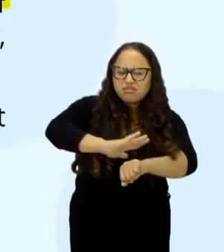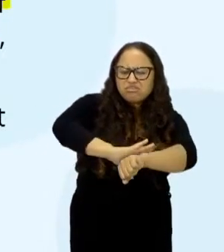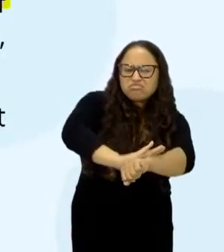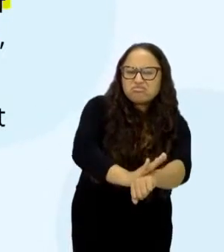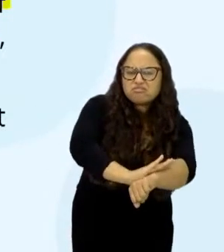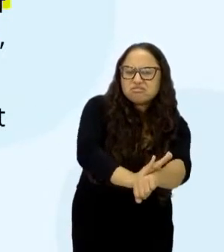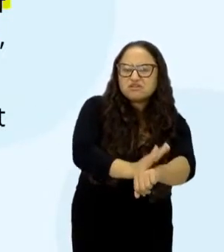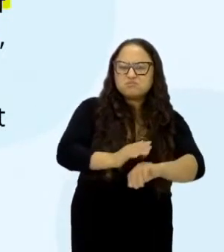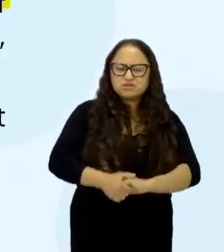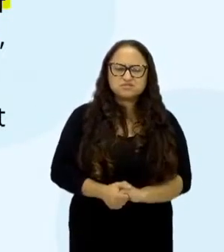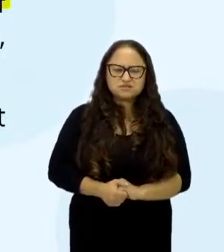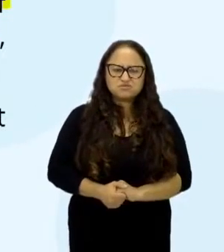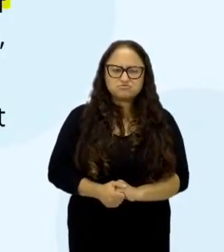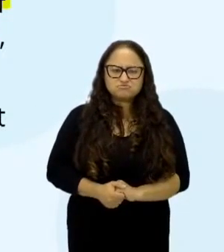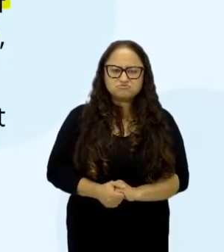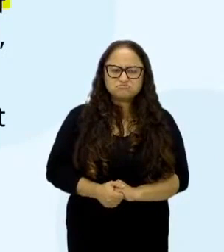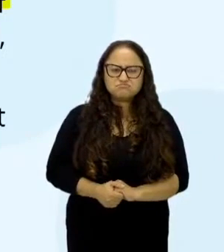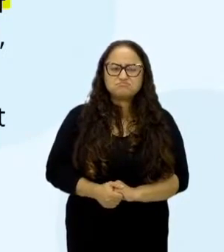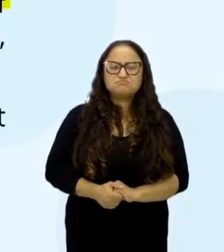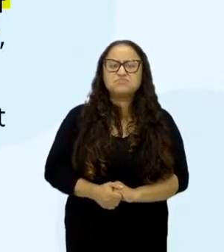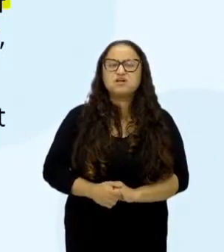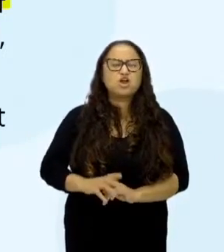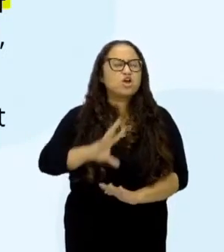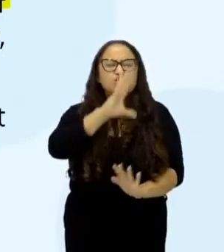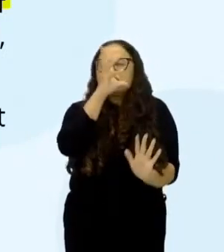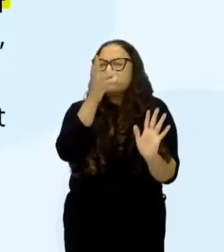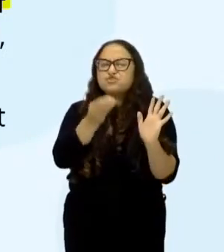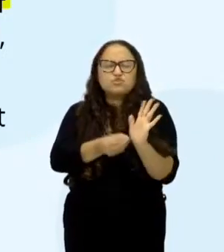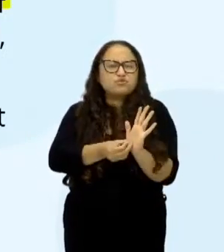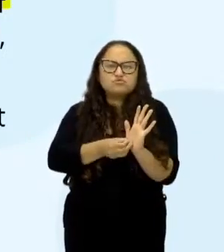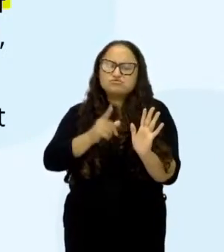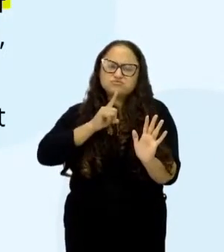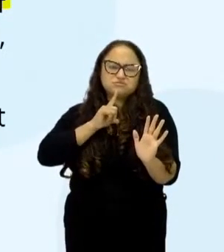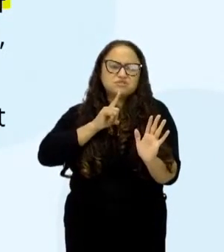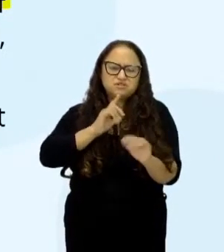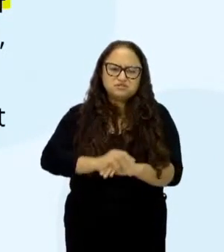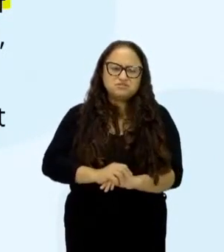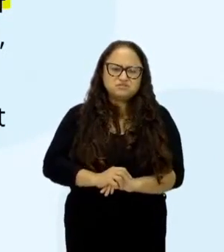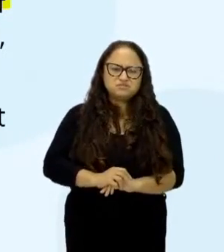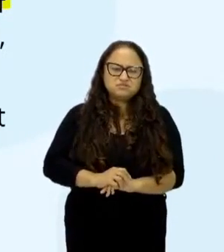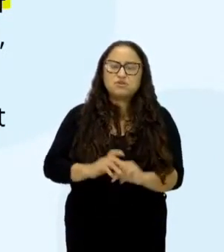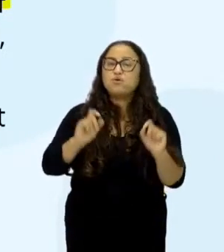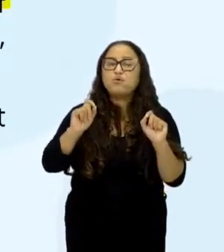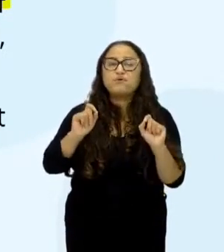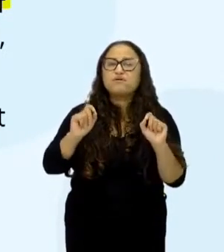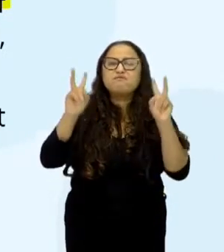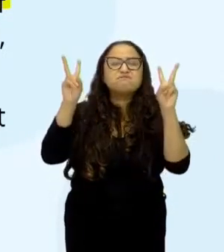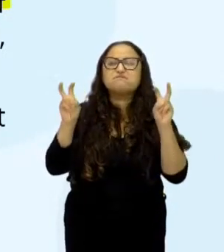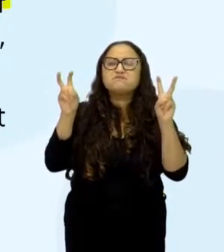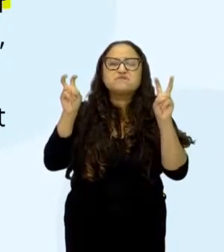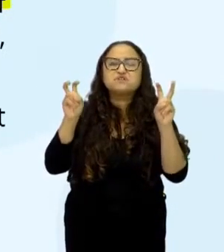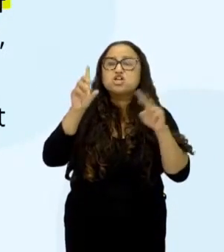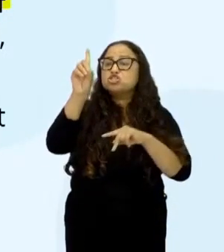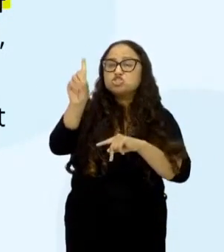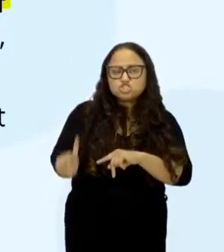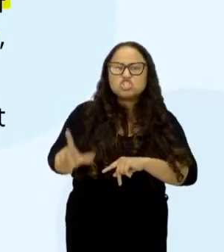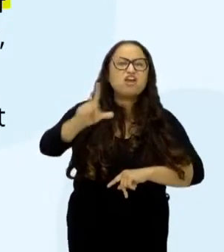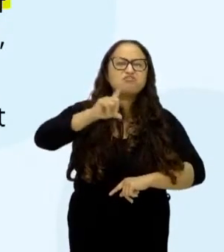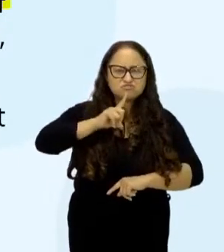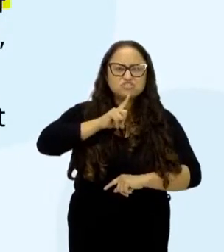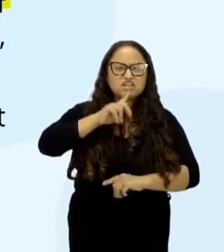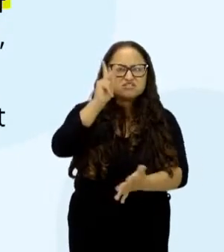todos aqui têm o direito desses... Tem o direito, né? É intitulado Tem o direito desses